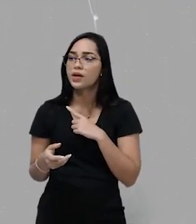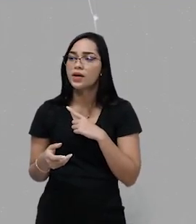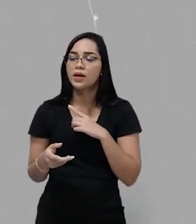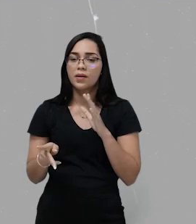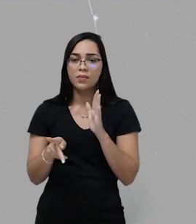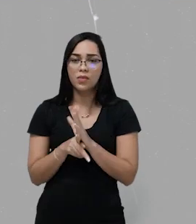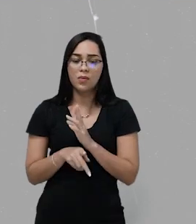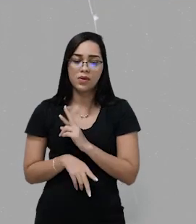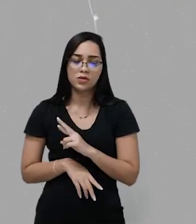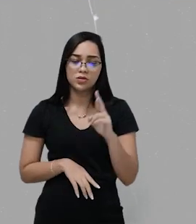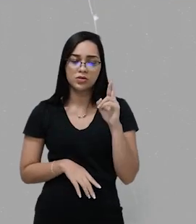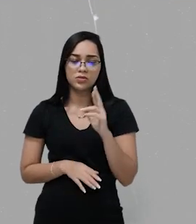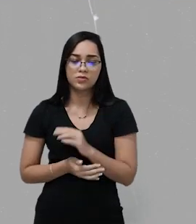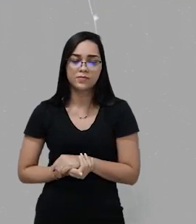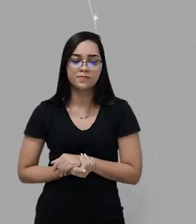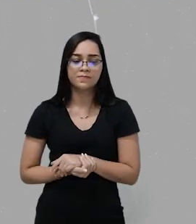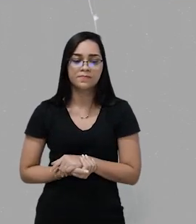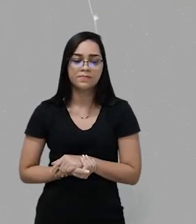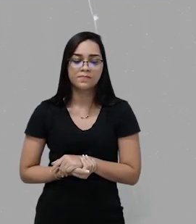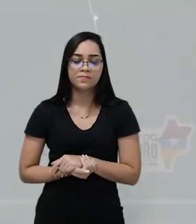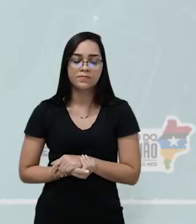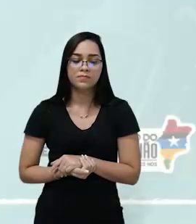de cunho religioso, tá bom?